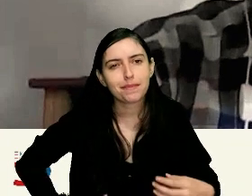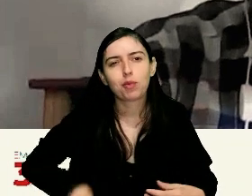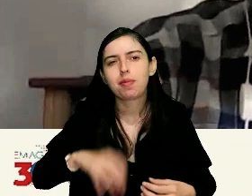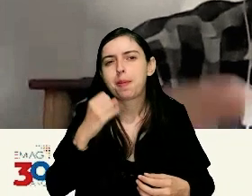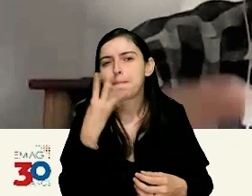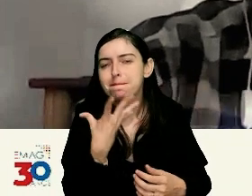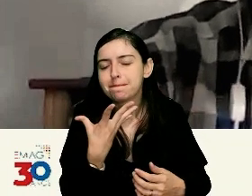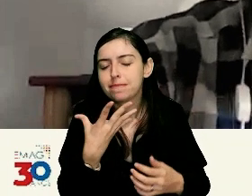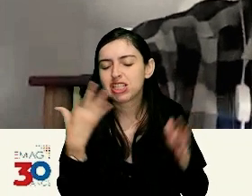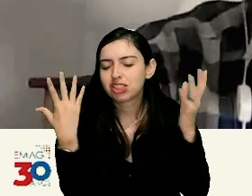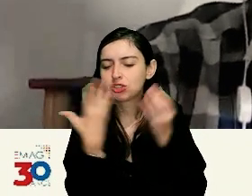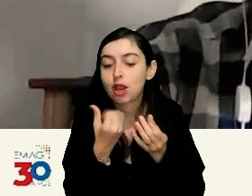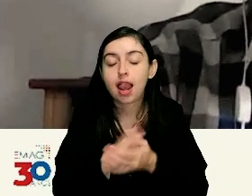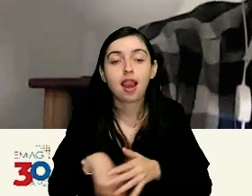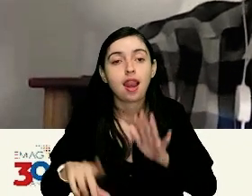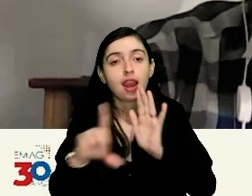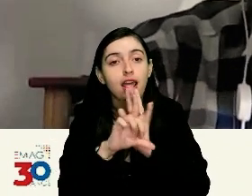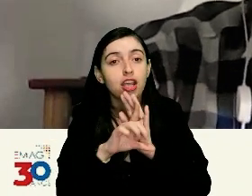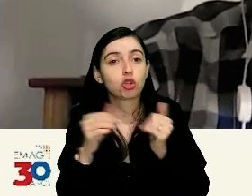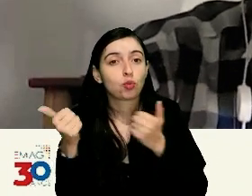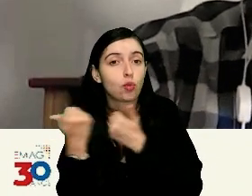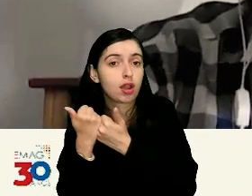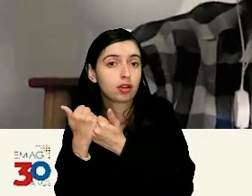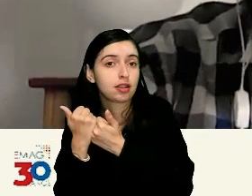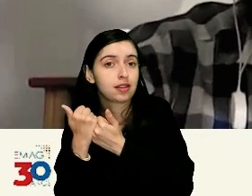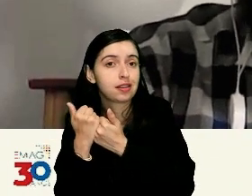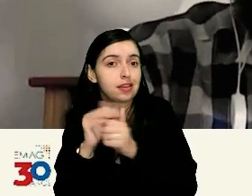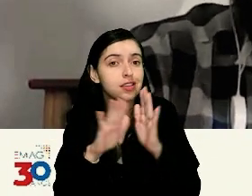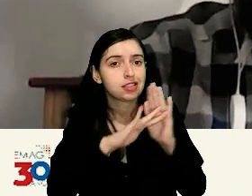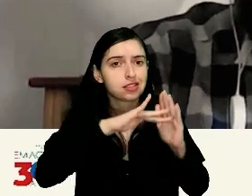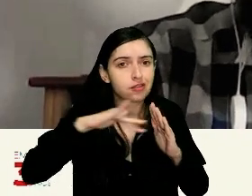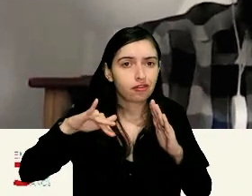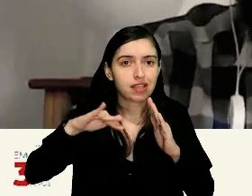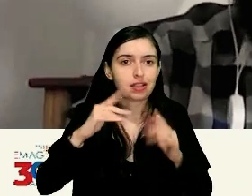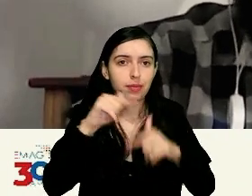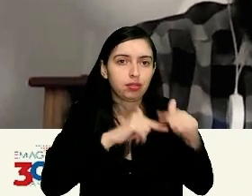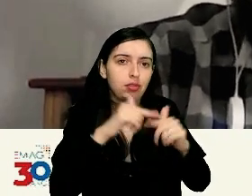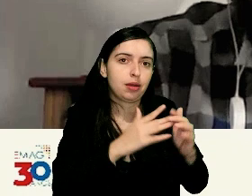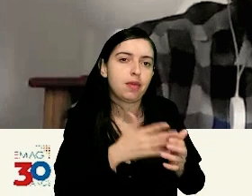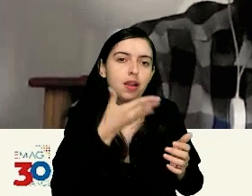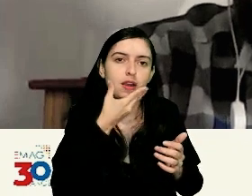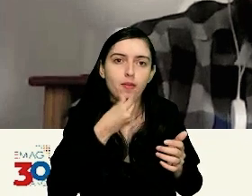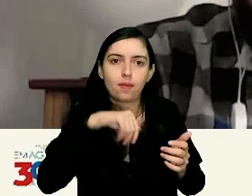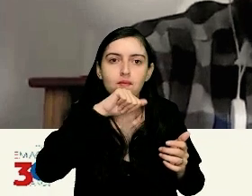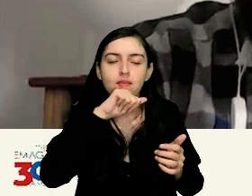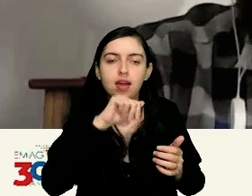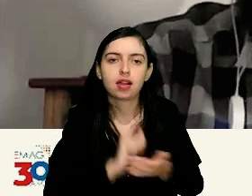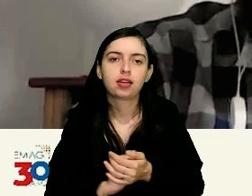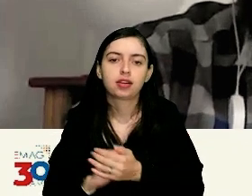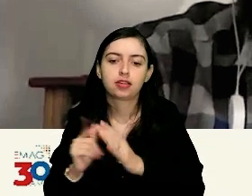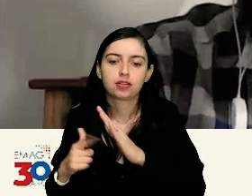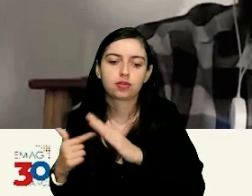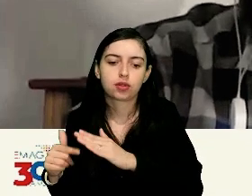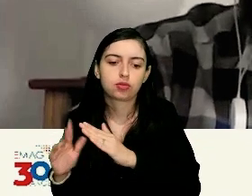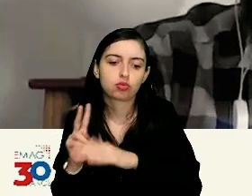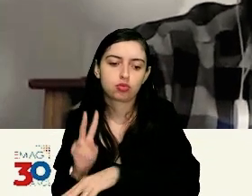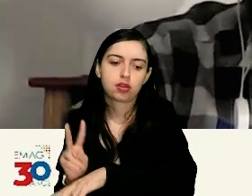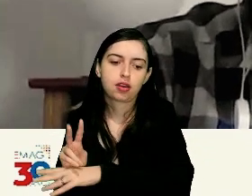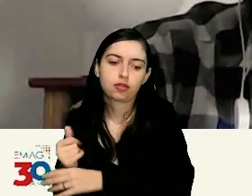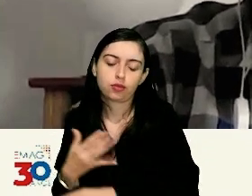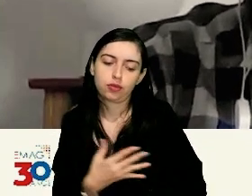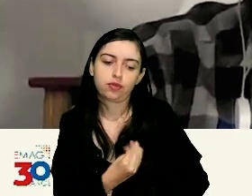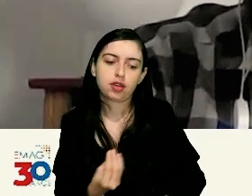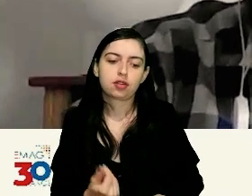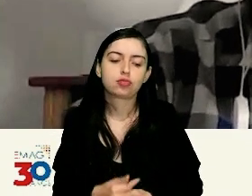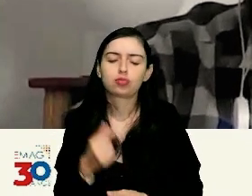acompanhante, licença paternidade. Então, assim, existem várias coisas que poderiam ser feitas nas escolas para a gente poder debater